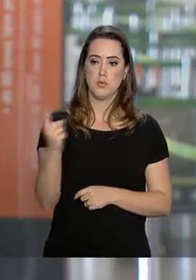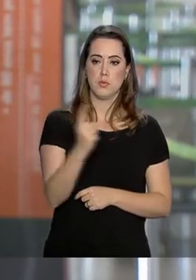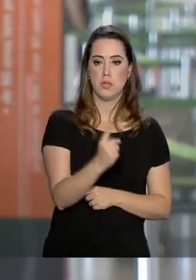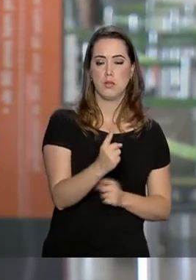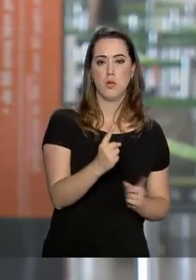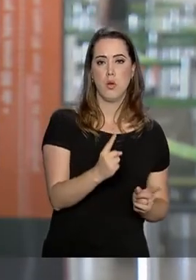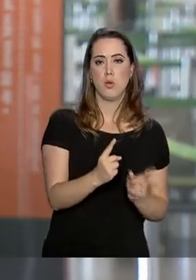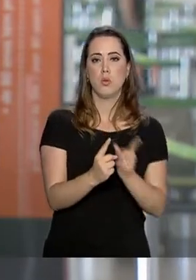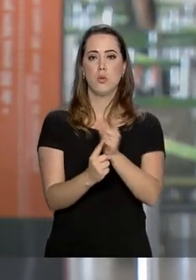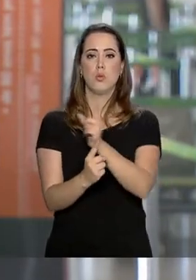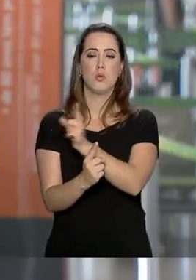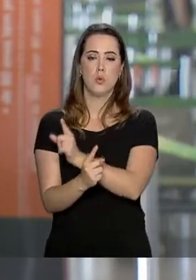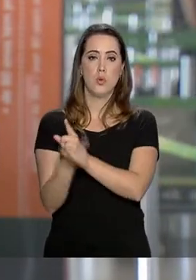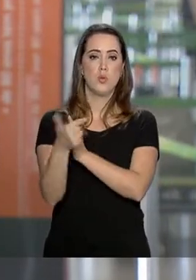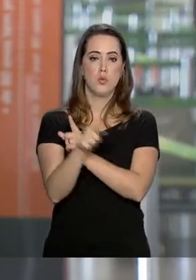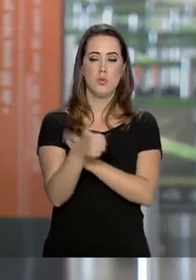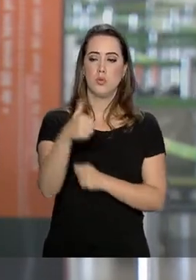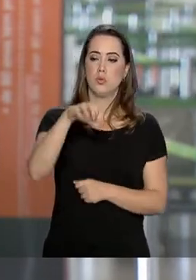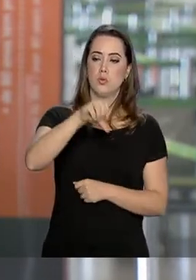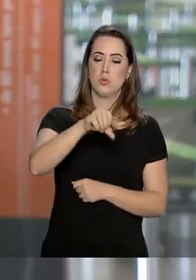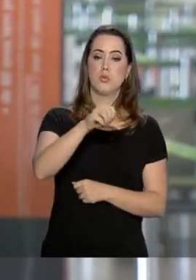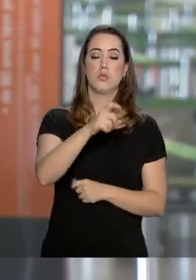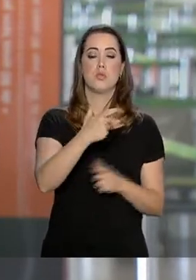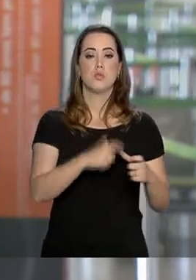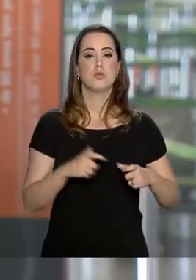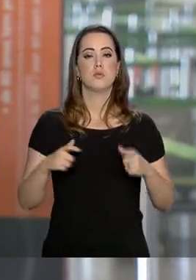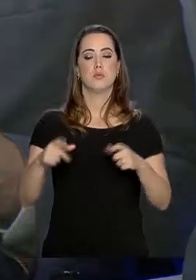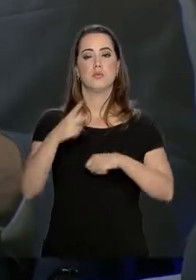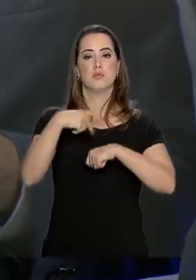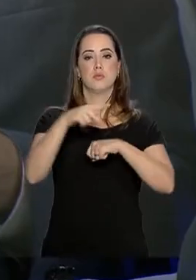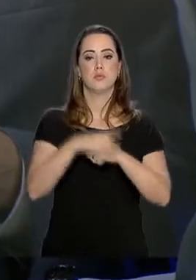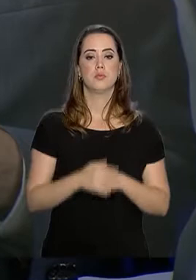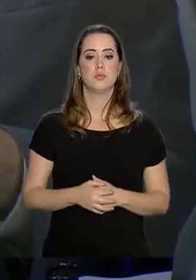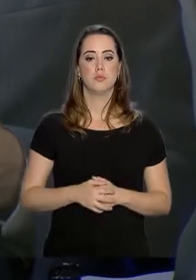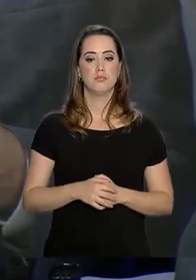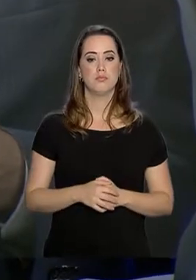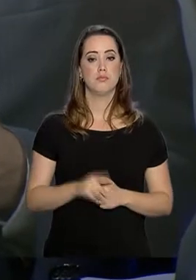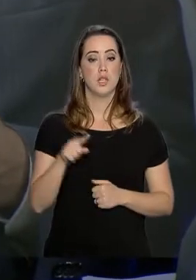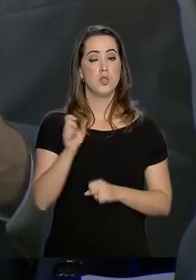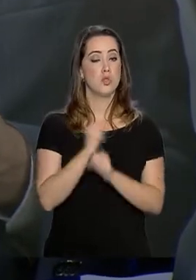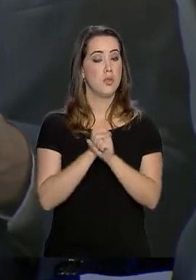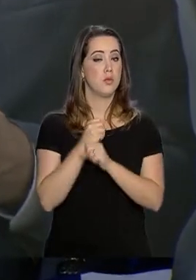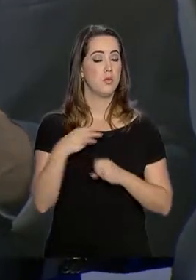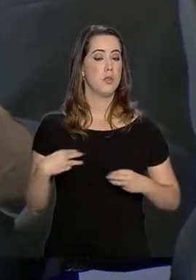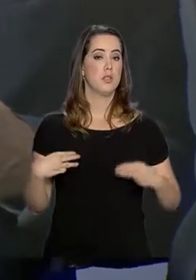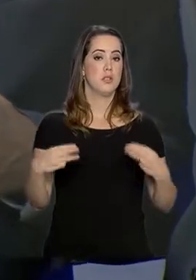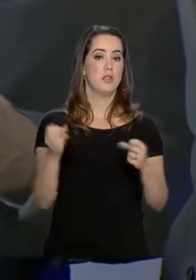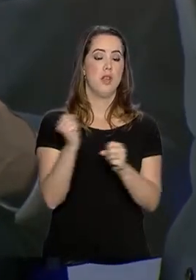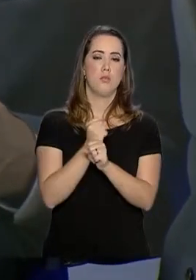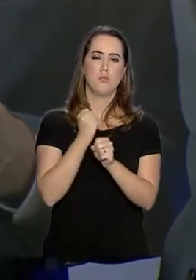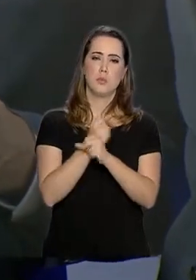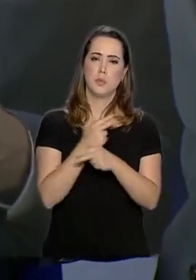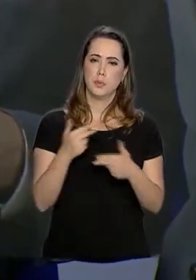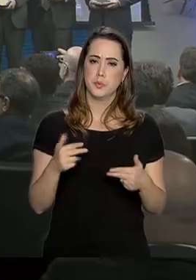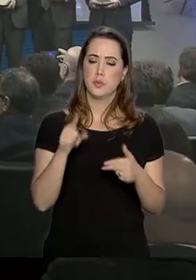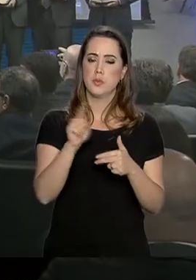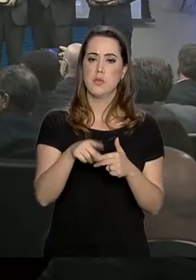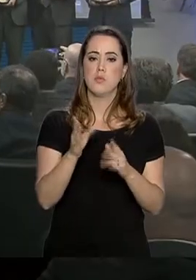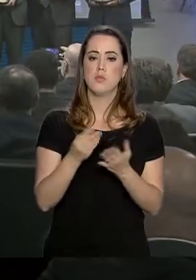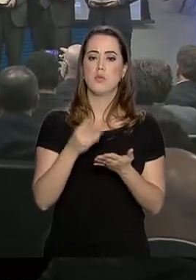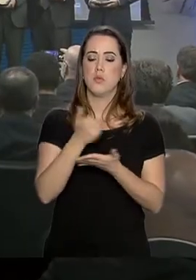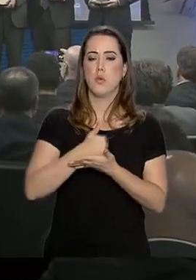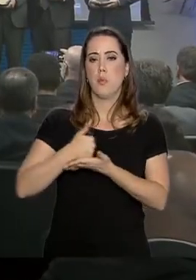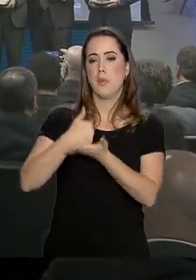aqui e por outros 19 aeroportos do país. Nesta edição, o Ministério da Infraestrutura premiou os aeroportos,